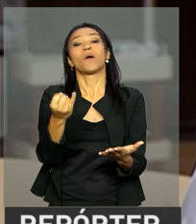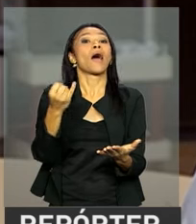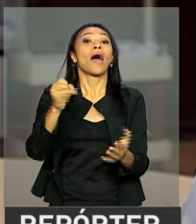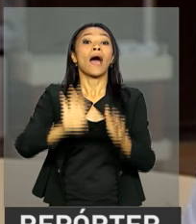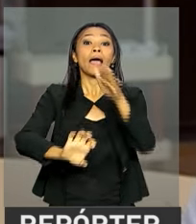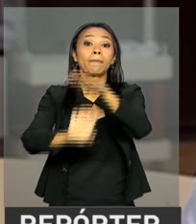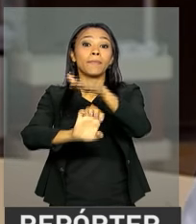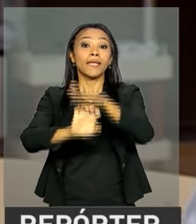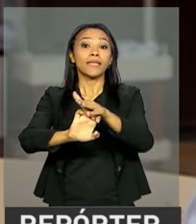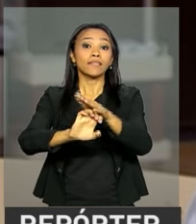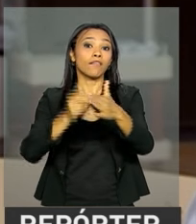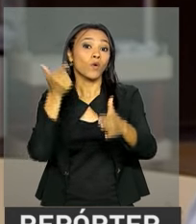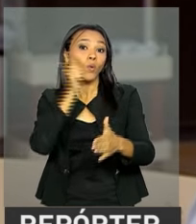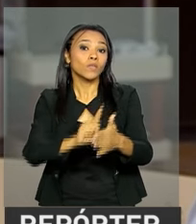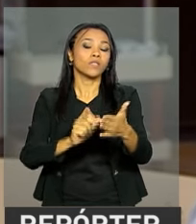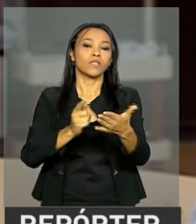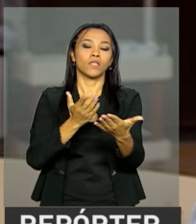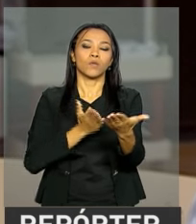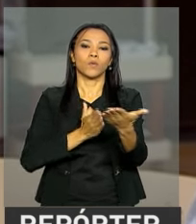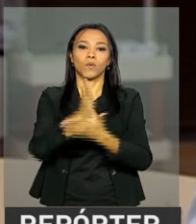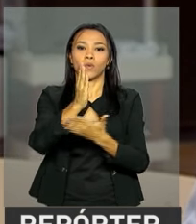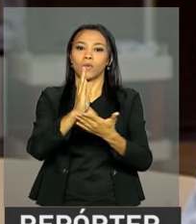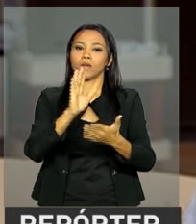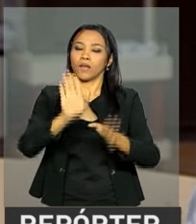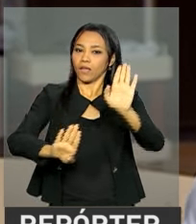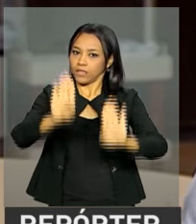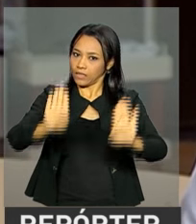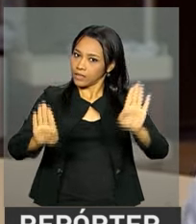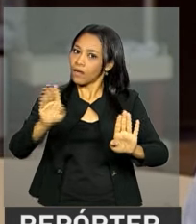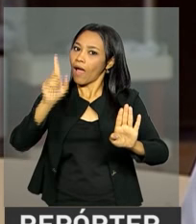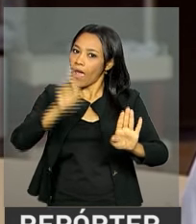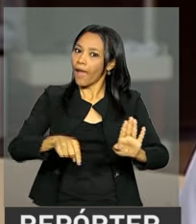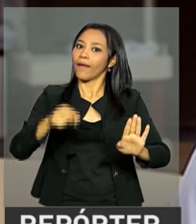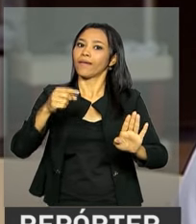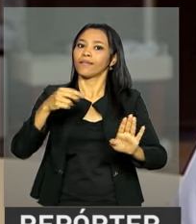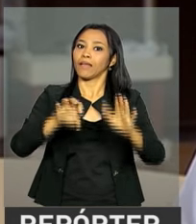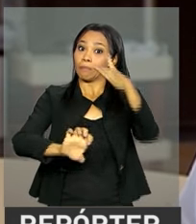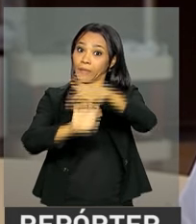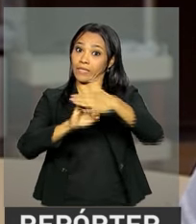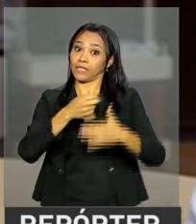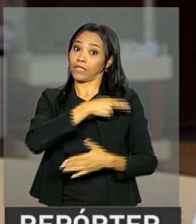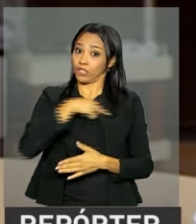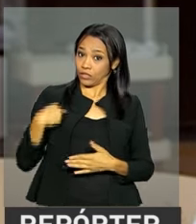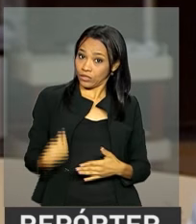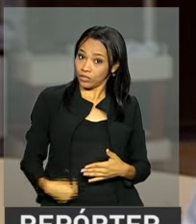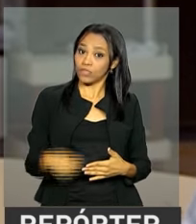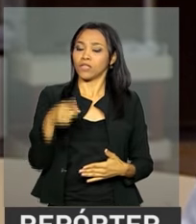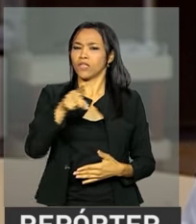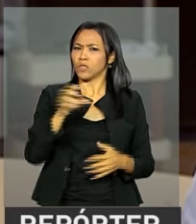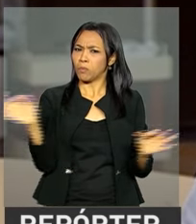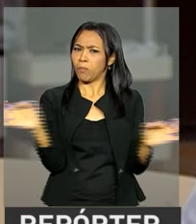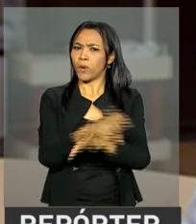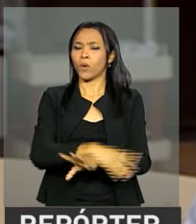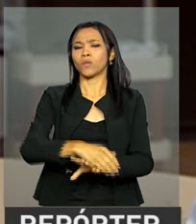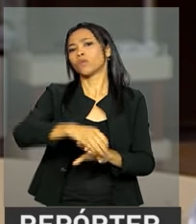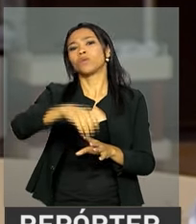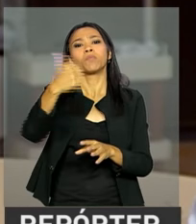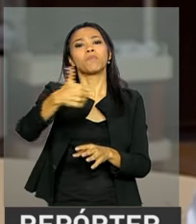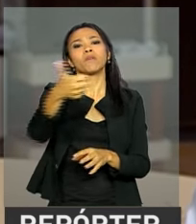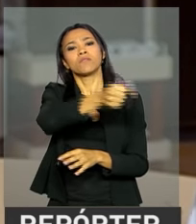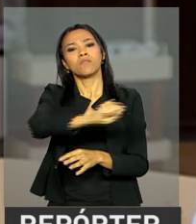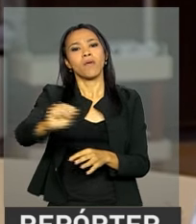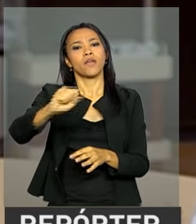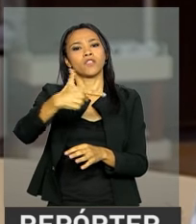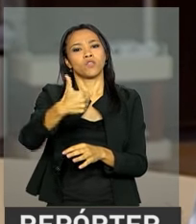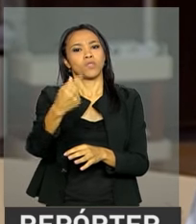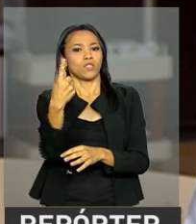a licitação e toca o projeto adiante a chinesa tudo deve ficar pronto no primeiro semestre de 2008